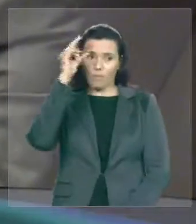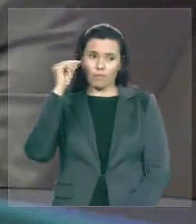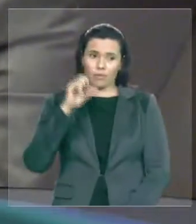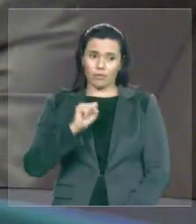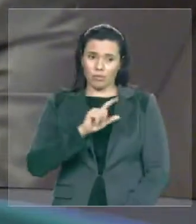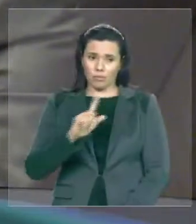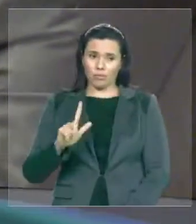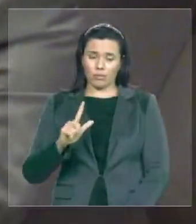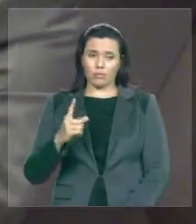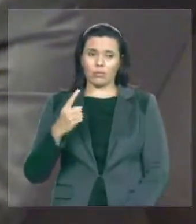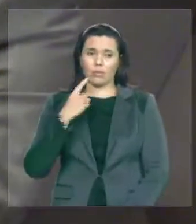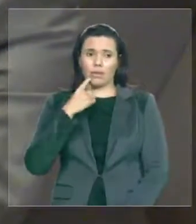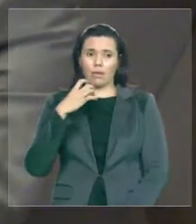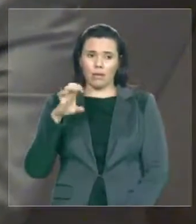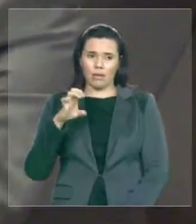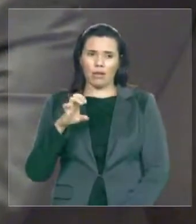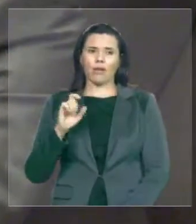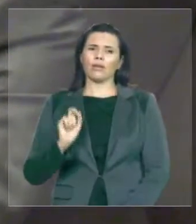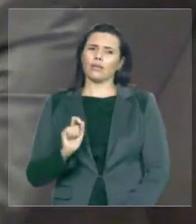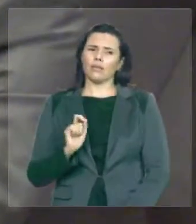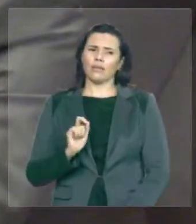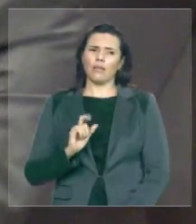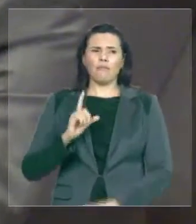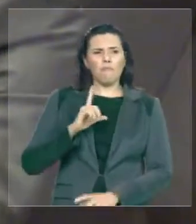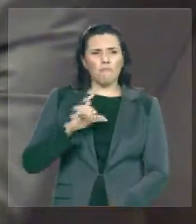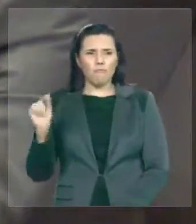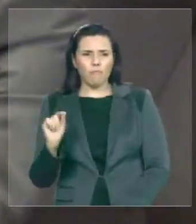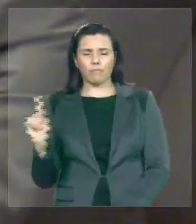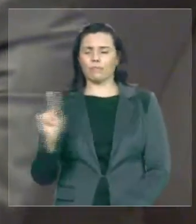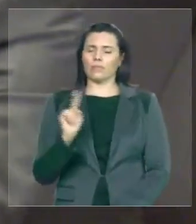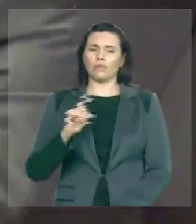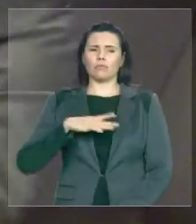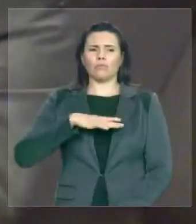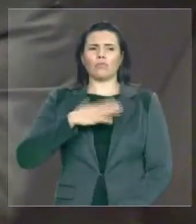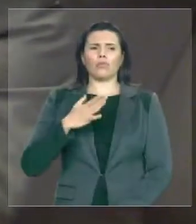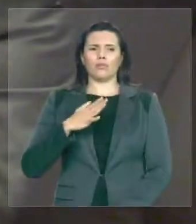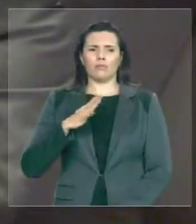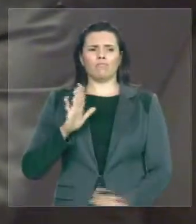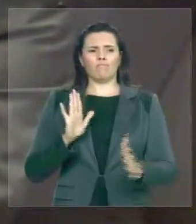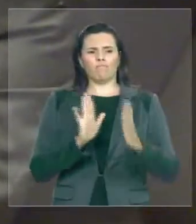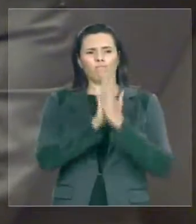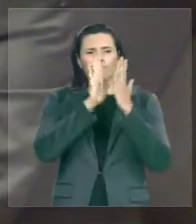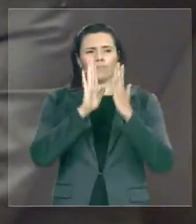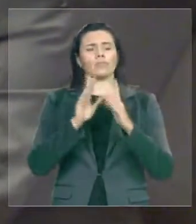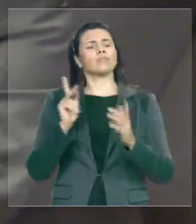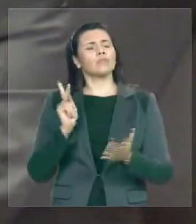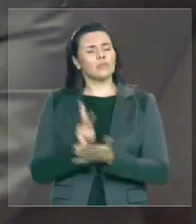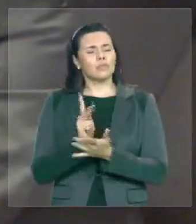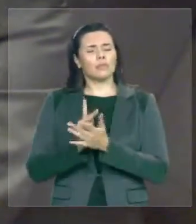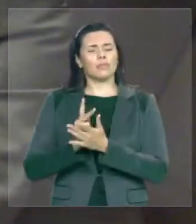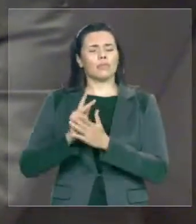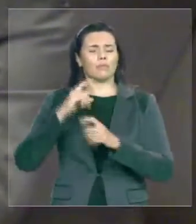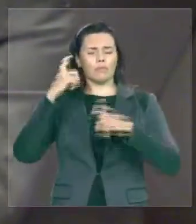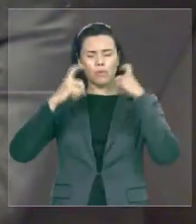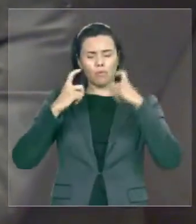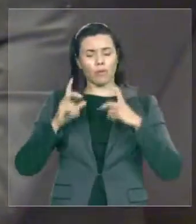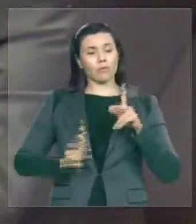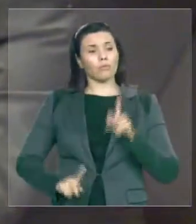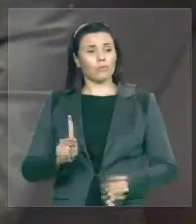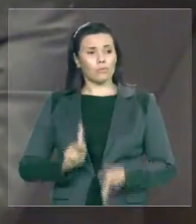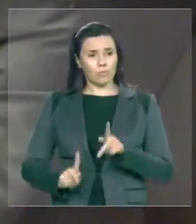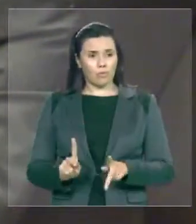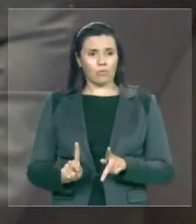desse compromisso, que é o compromisso de atender a comunidade, a sociedade, o povo, com um transporte